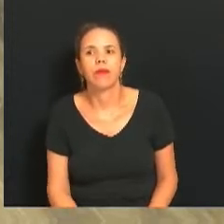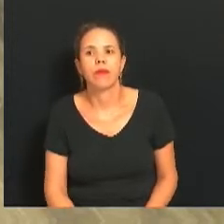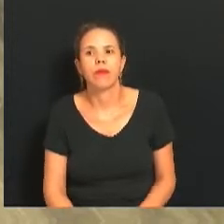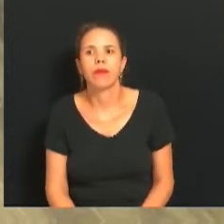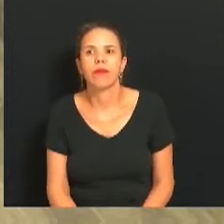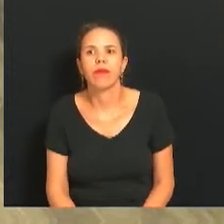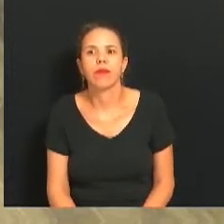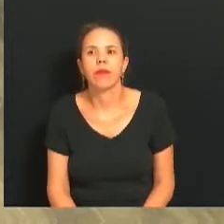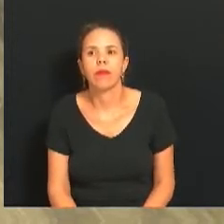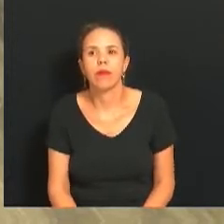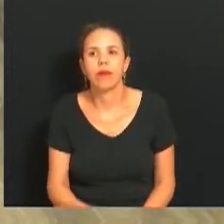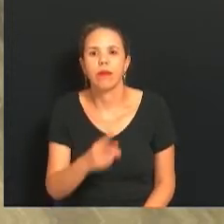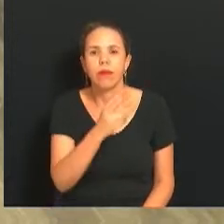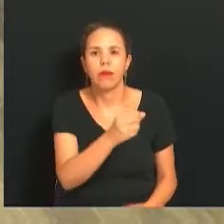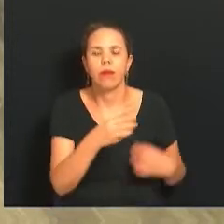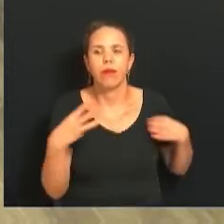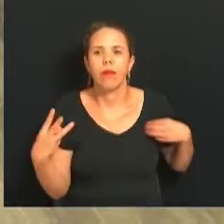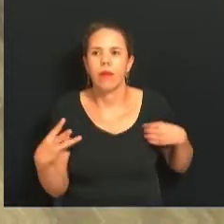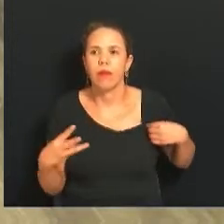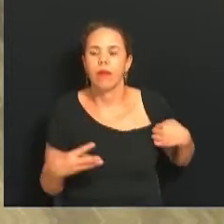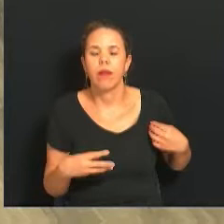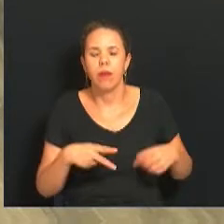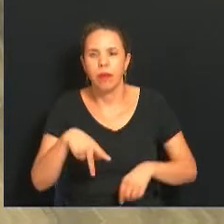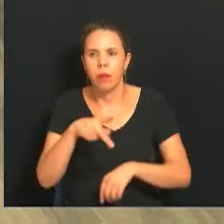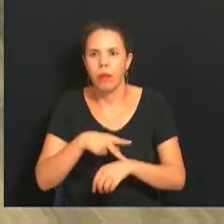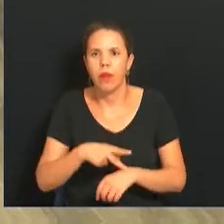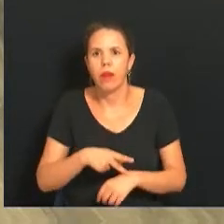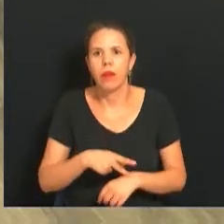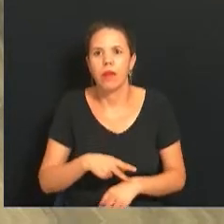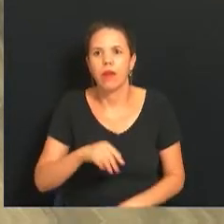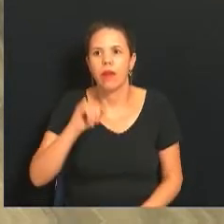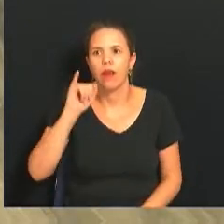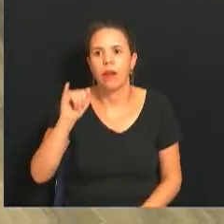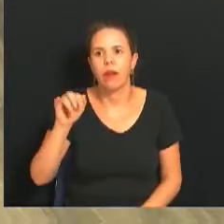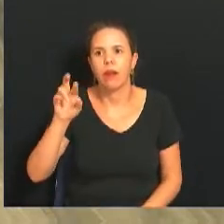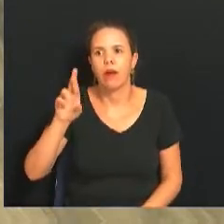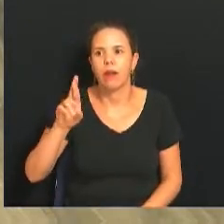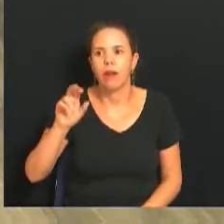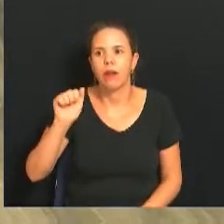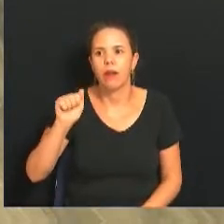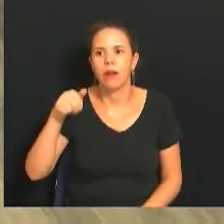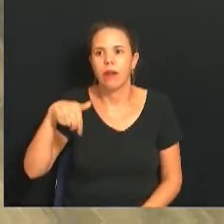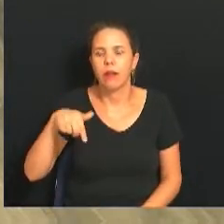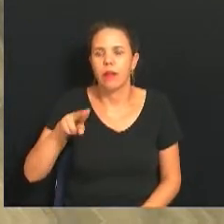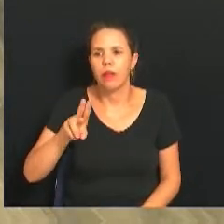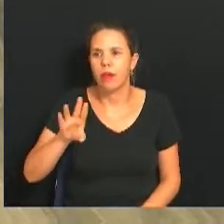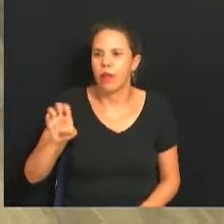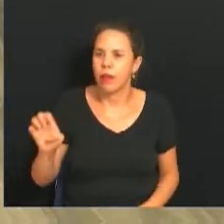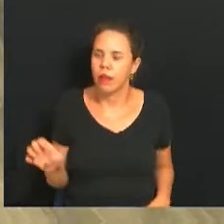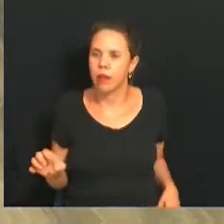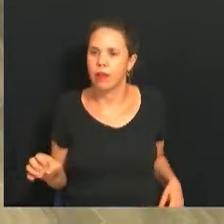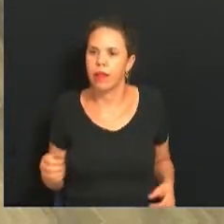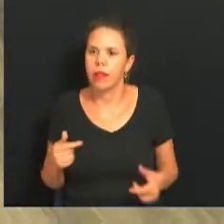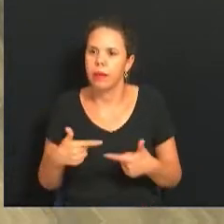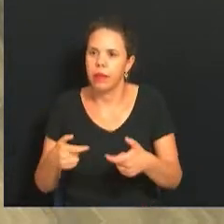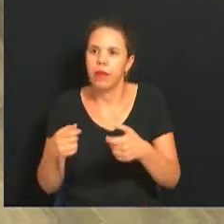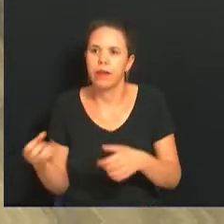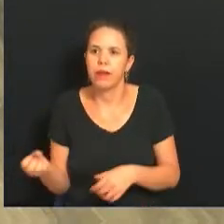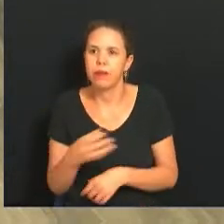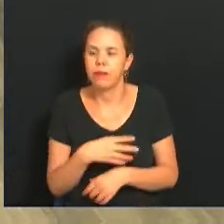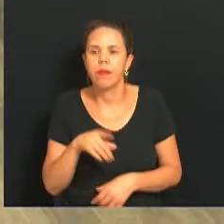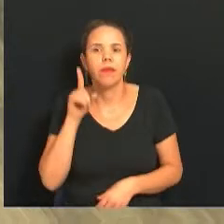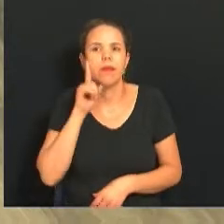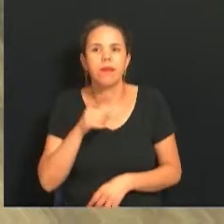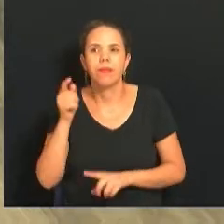que em 2003, no Iraque, que foi uma das guerras mais rápidas que a gente teve mais recentemente, o governo dos Estados Unidos demorou 1 mês